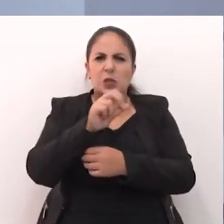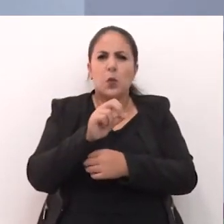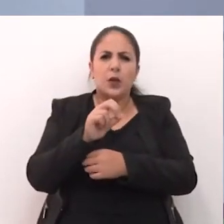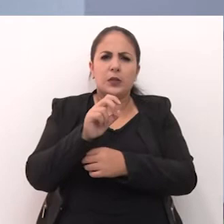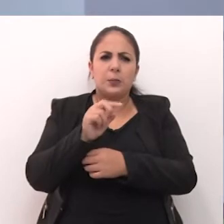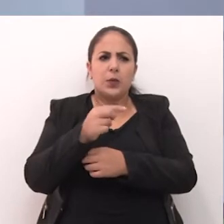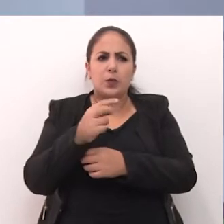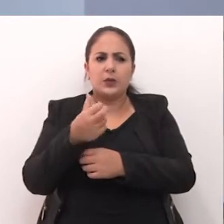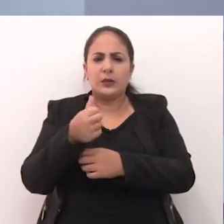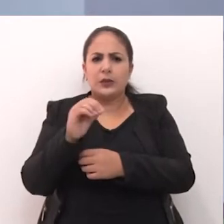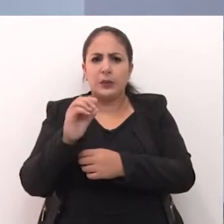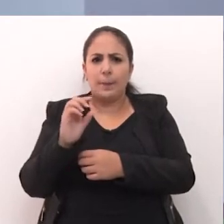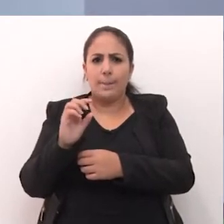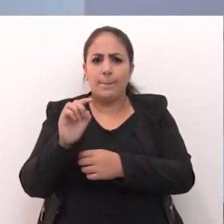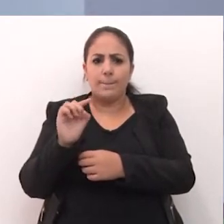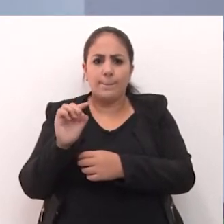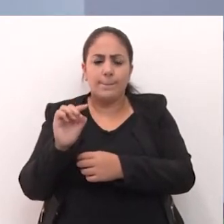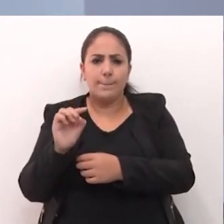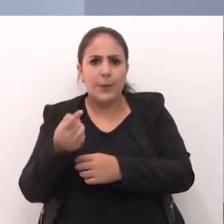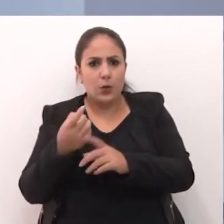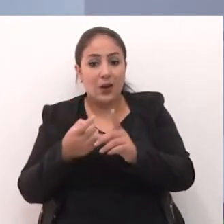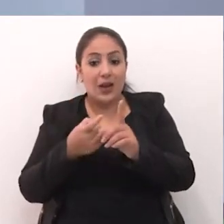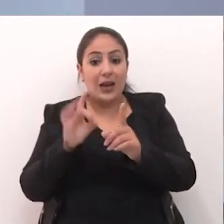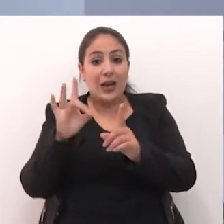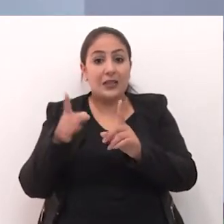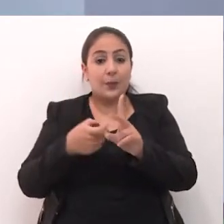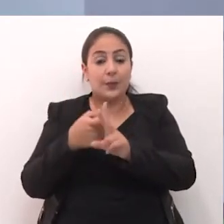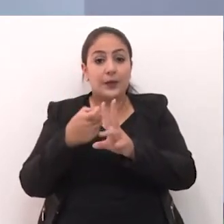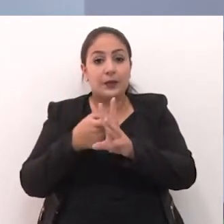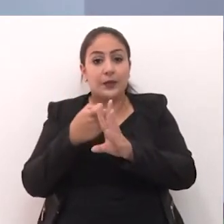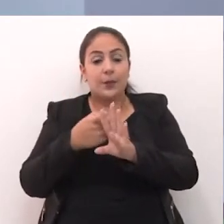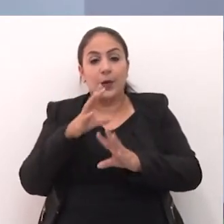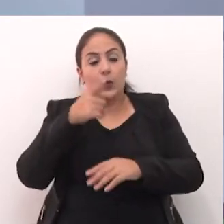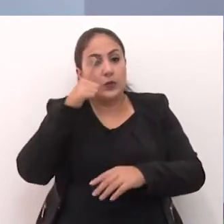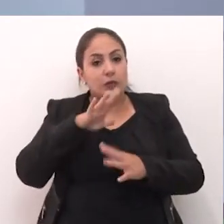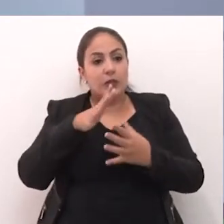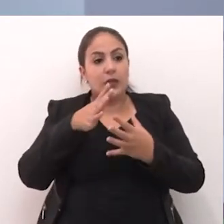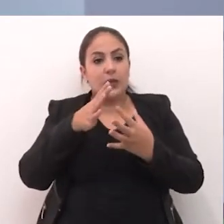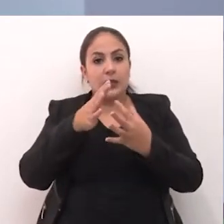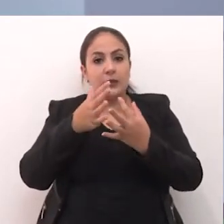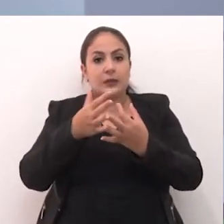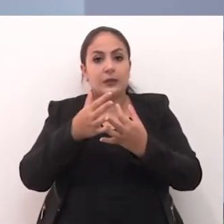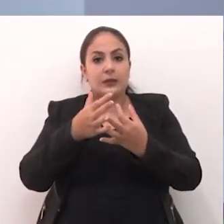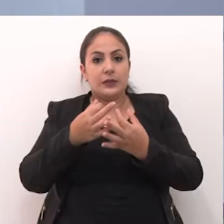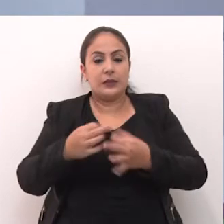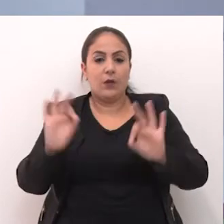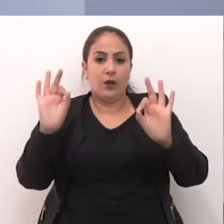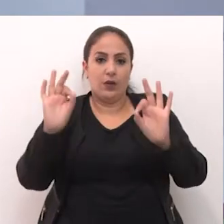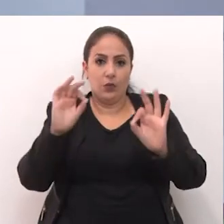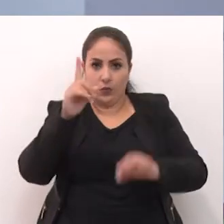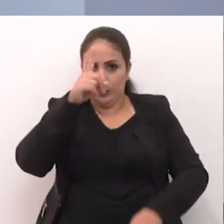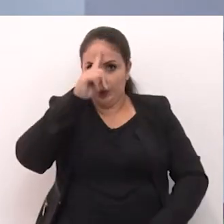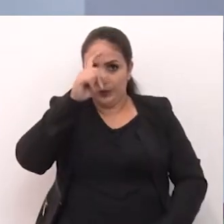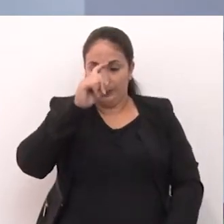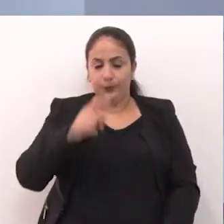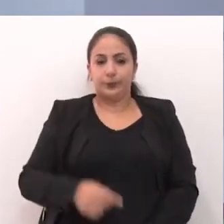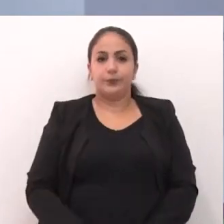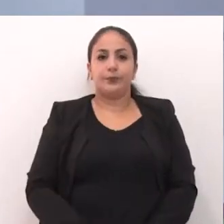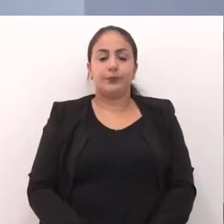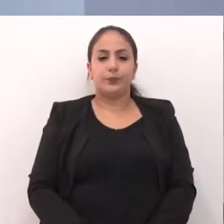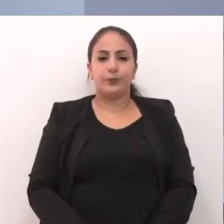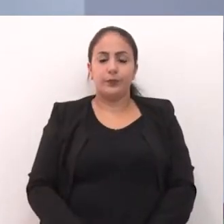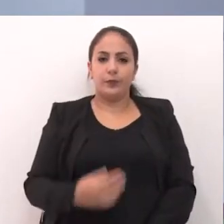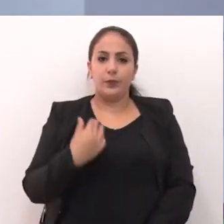torno de 50, 60, 70 mil mês, para salvar o Hospital Bezerra de Menezes. Então, eu